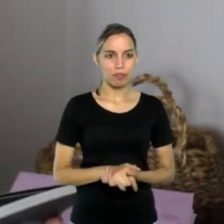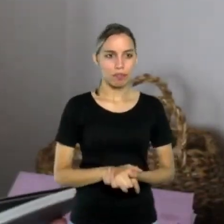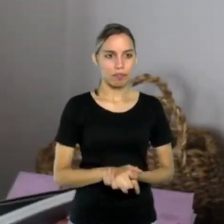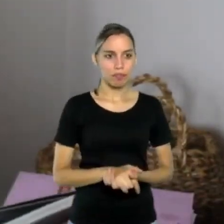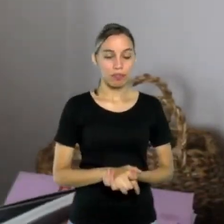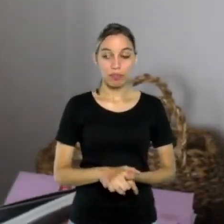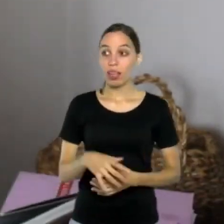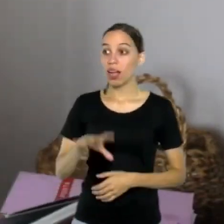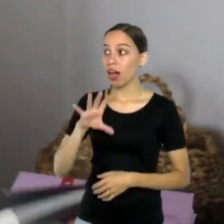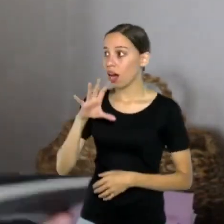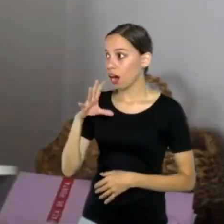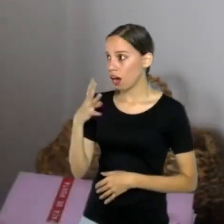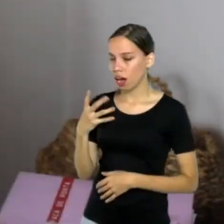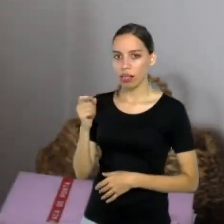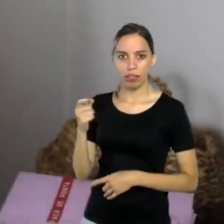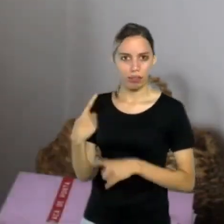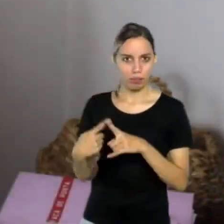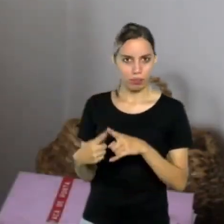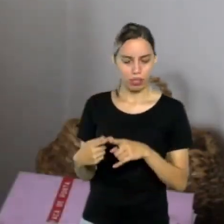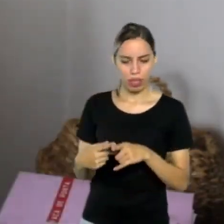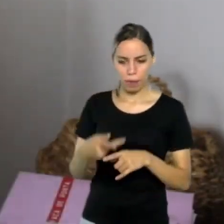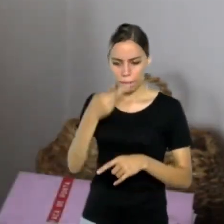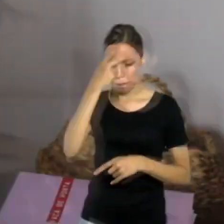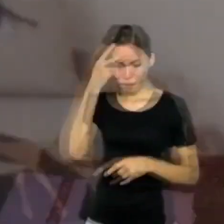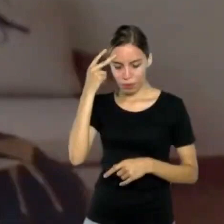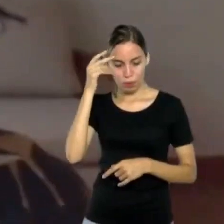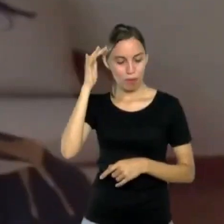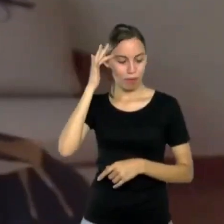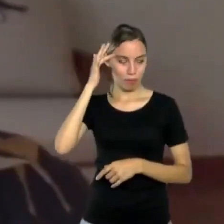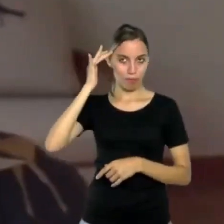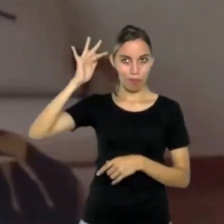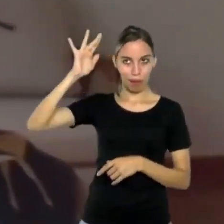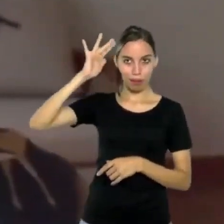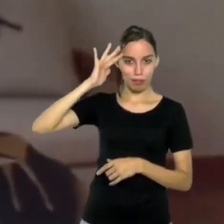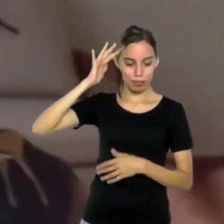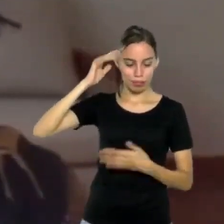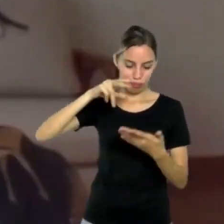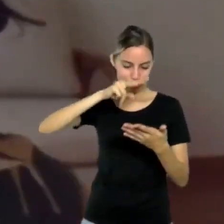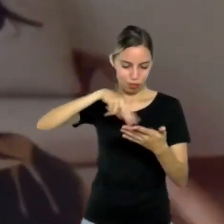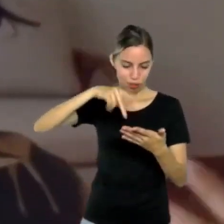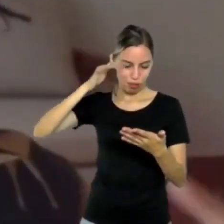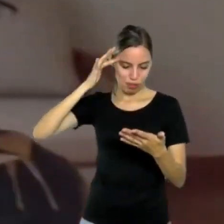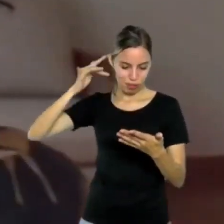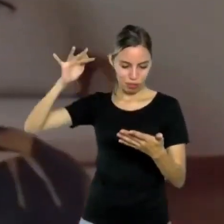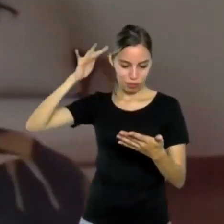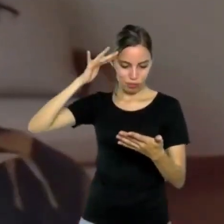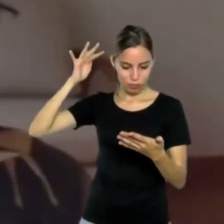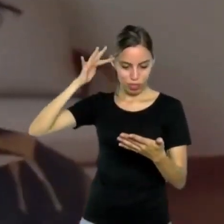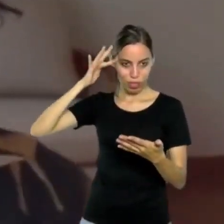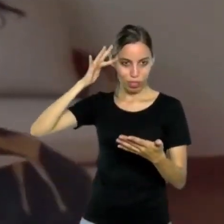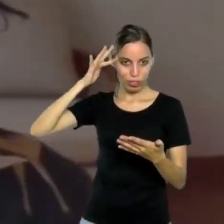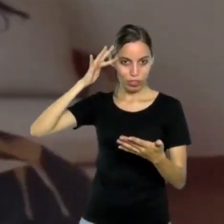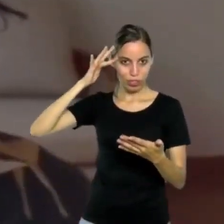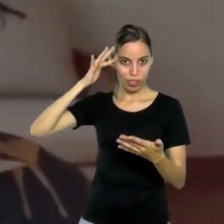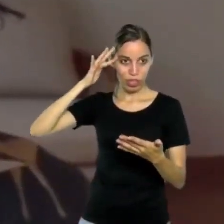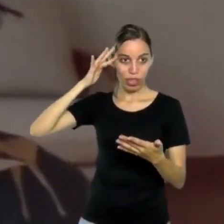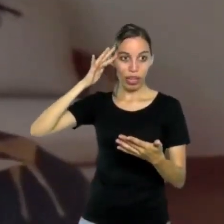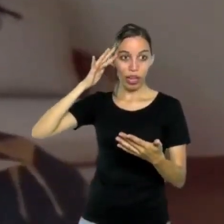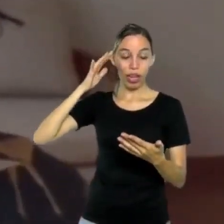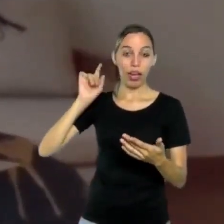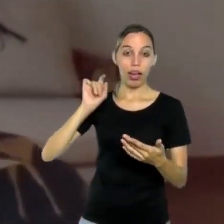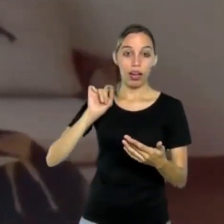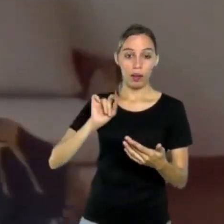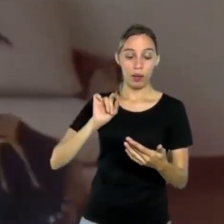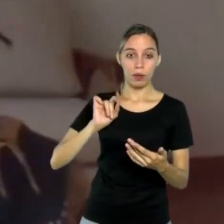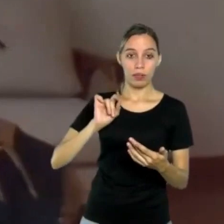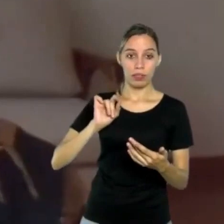que na imaginação do leitor, né, porque esse processo ele só se completa quando alguém lê, e